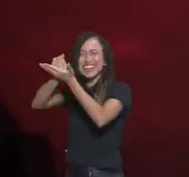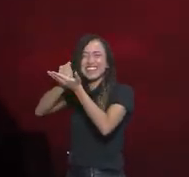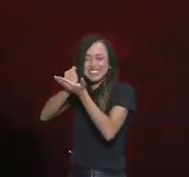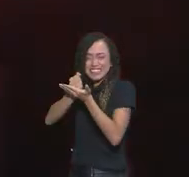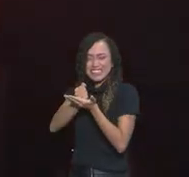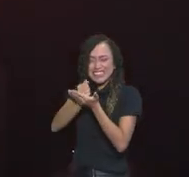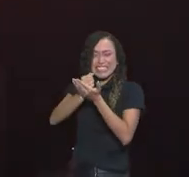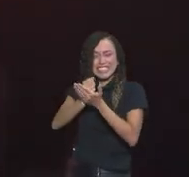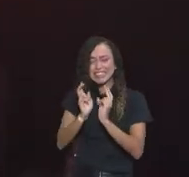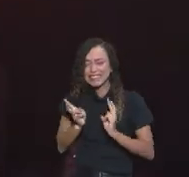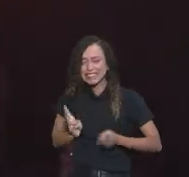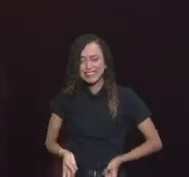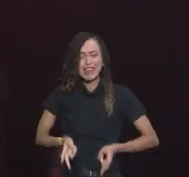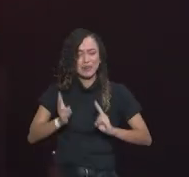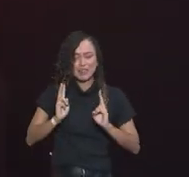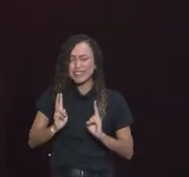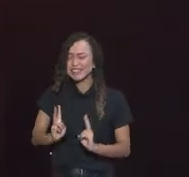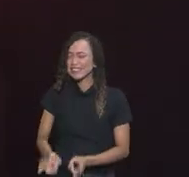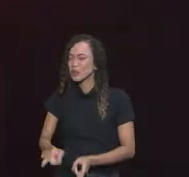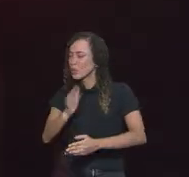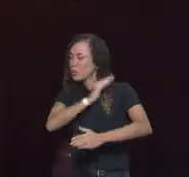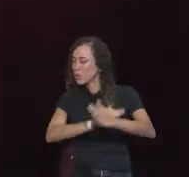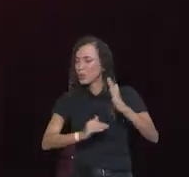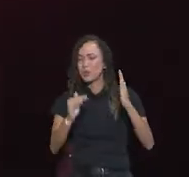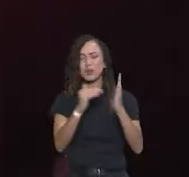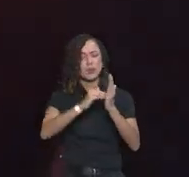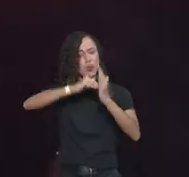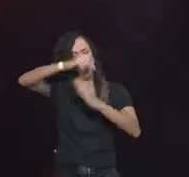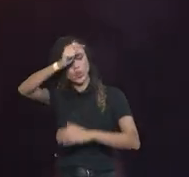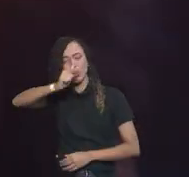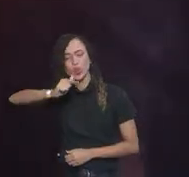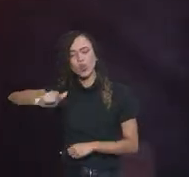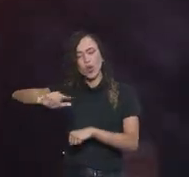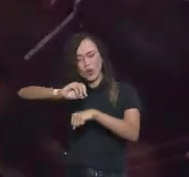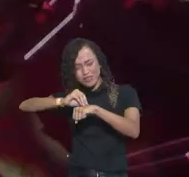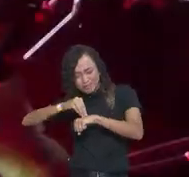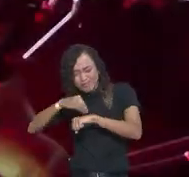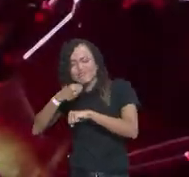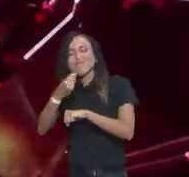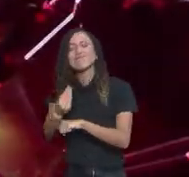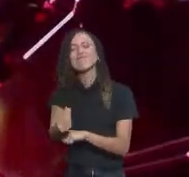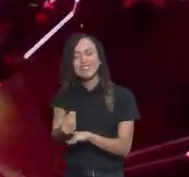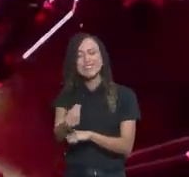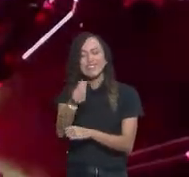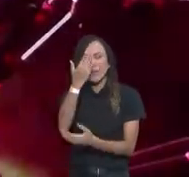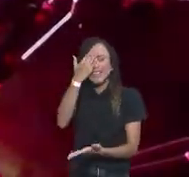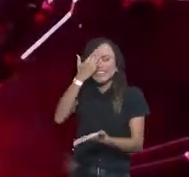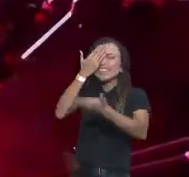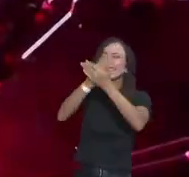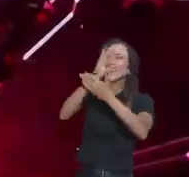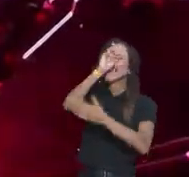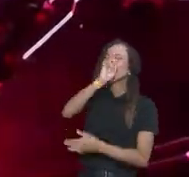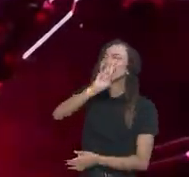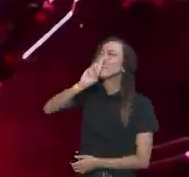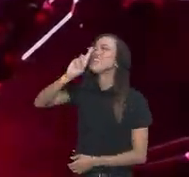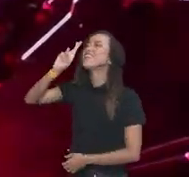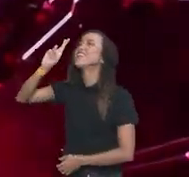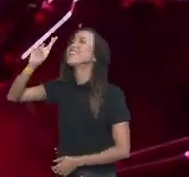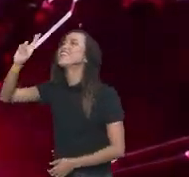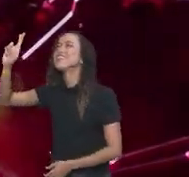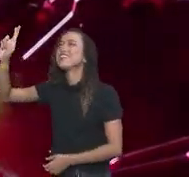jeová direito de todos eu creio